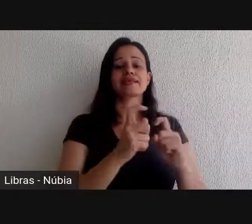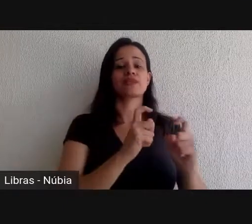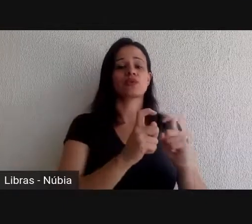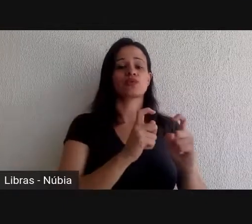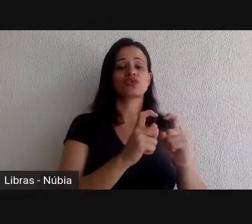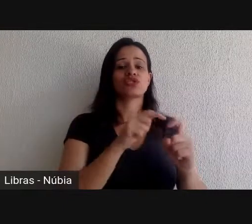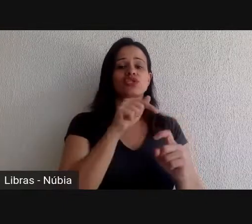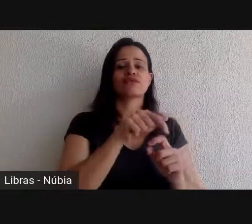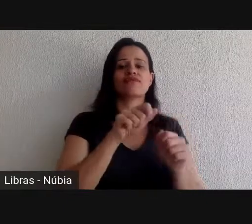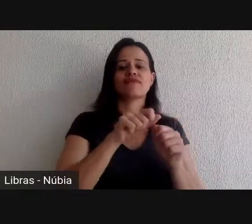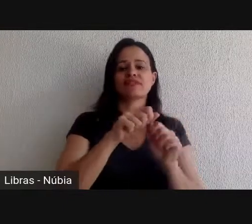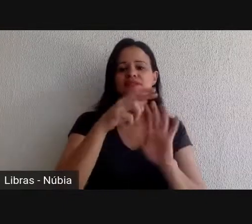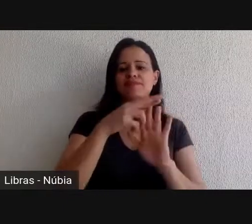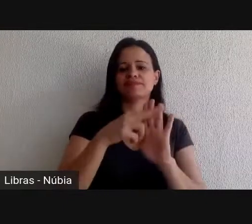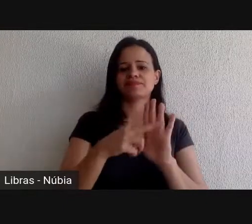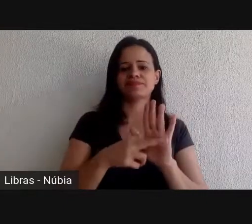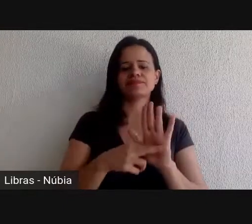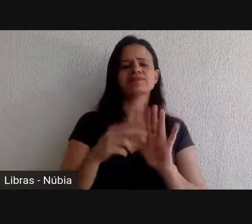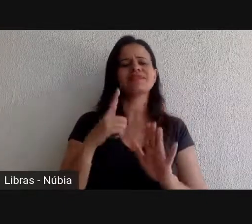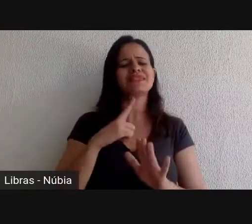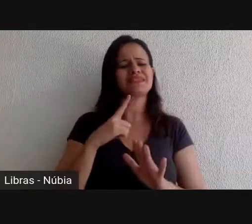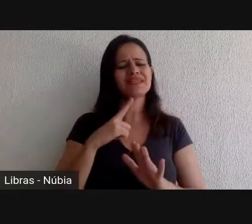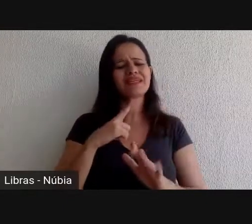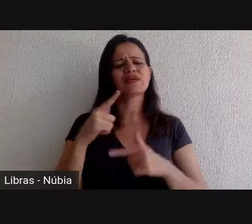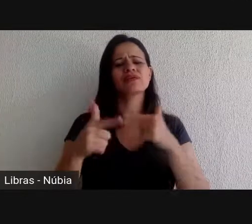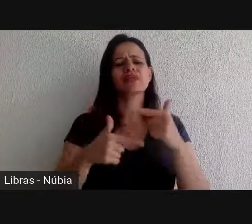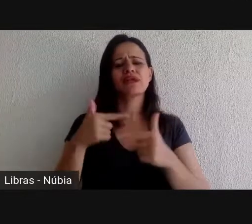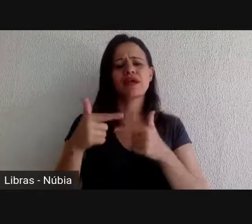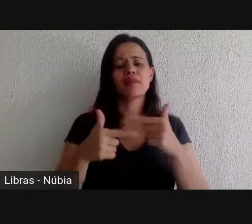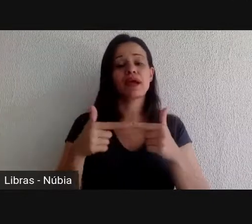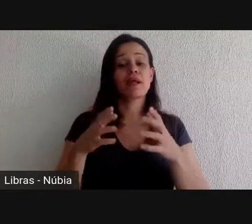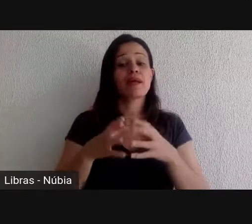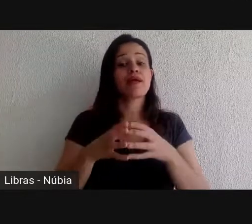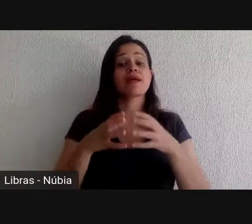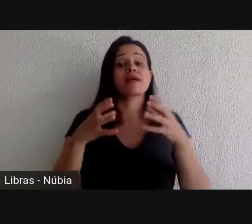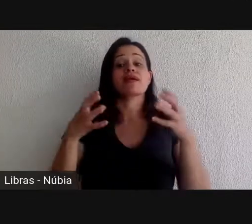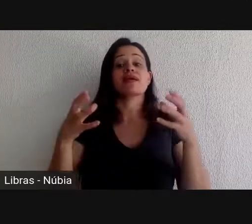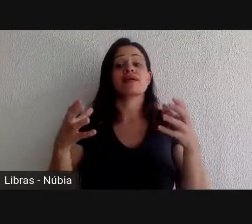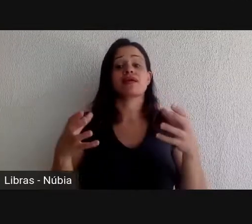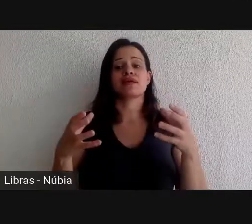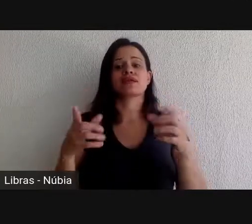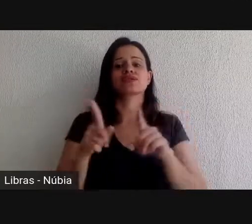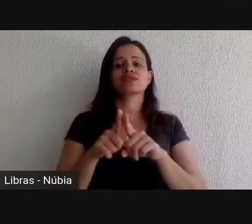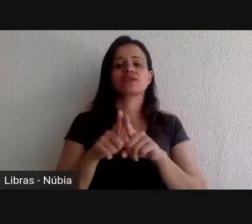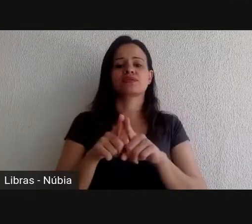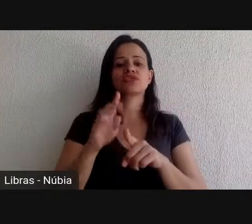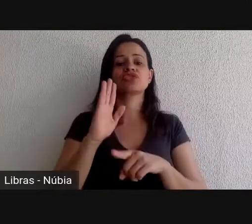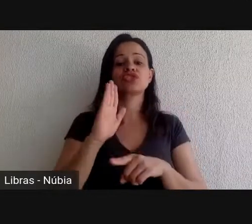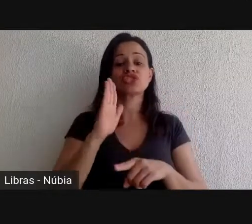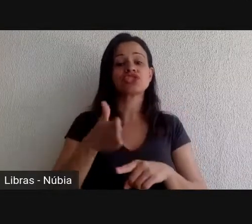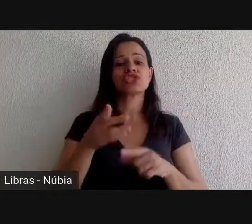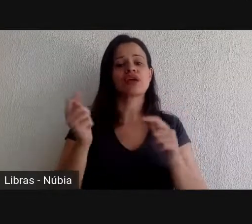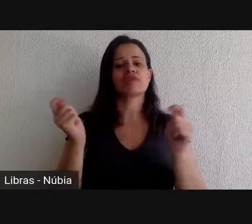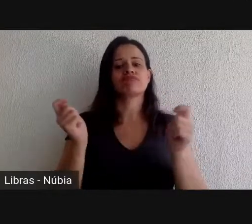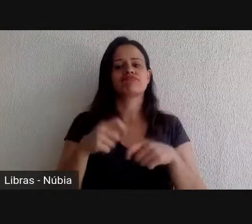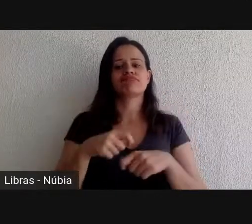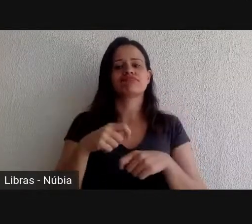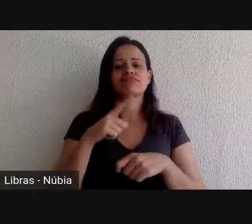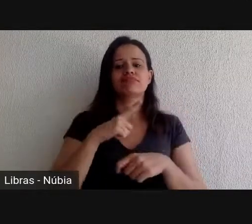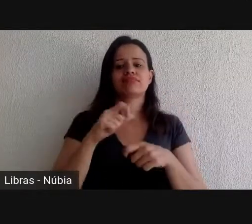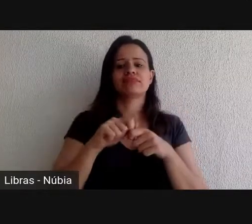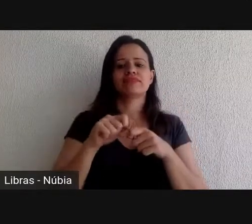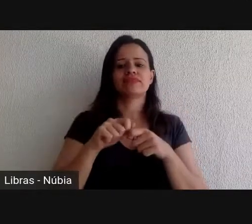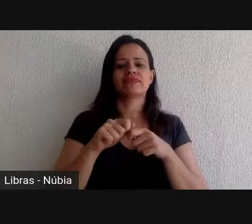de regulamento. E existe um trabalho represado muito grande a ser feito, e ele já foi,